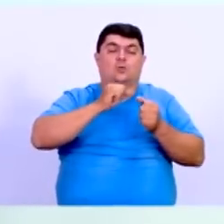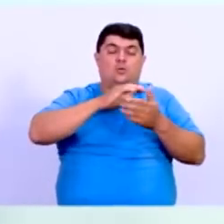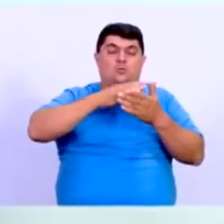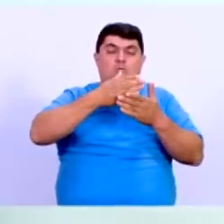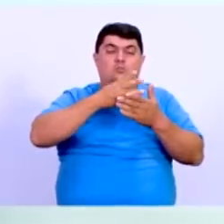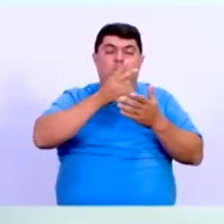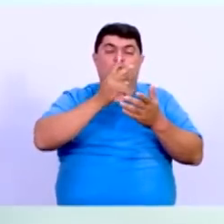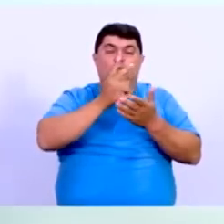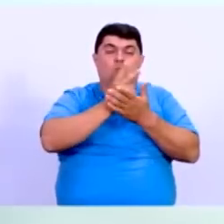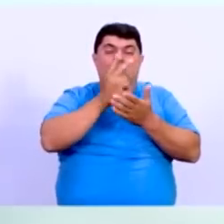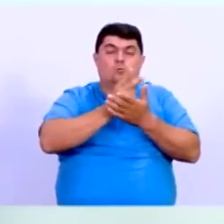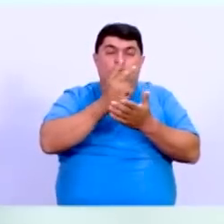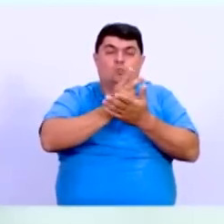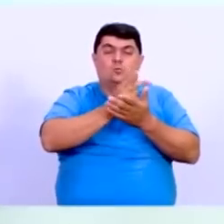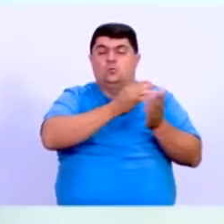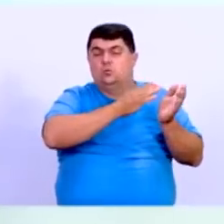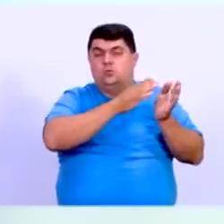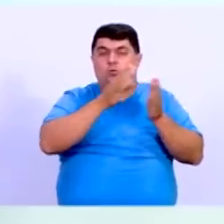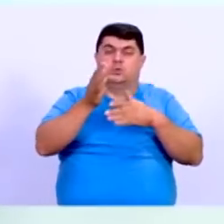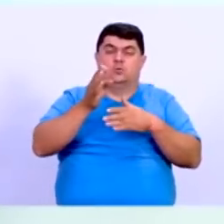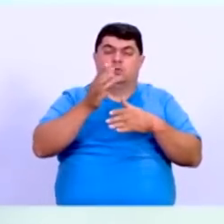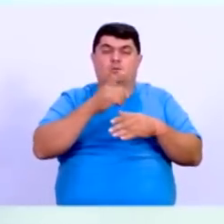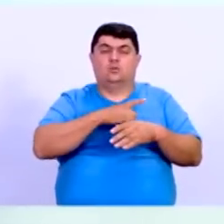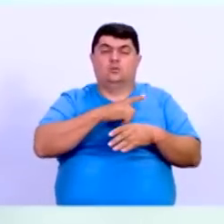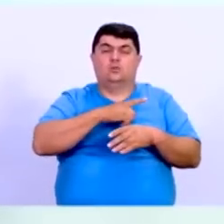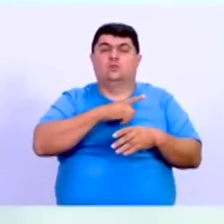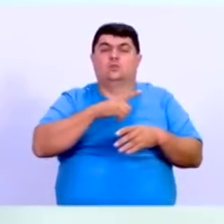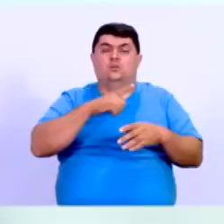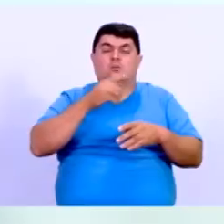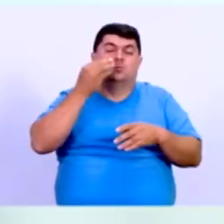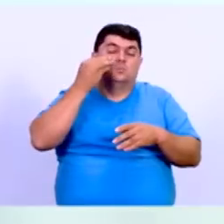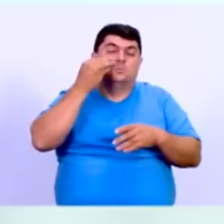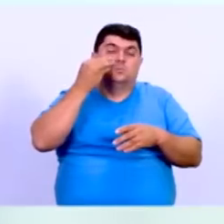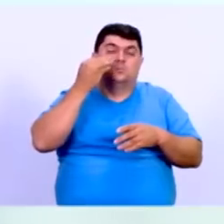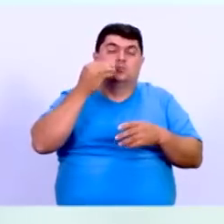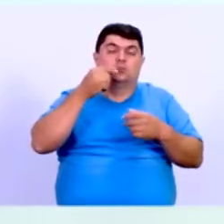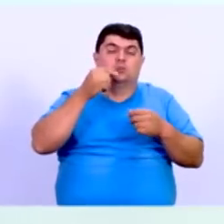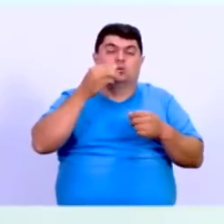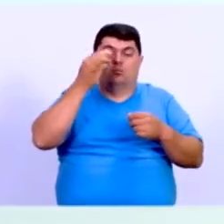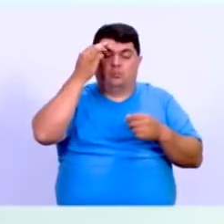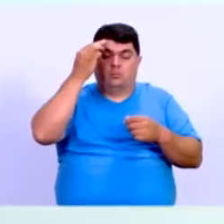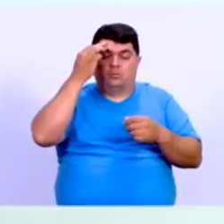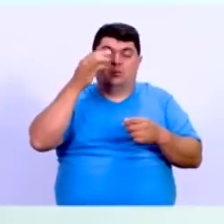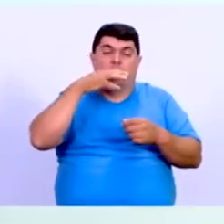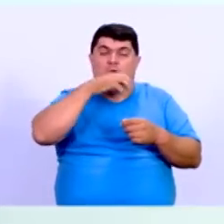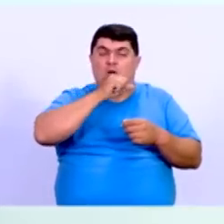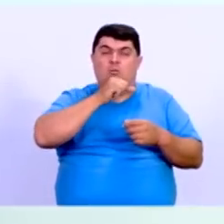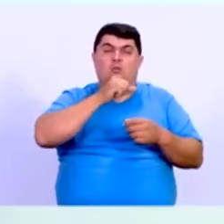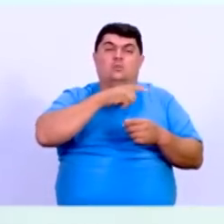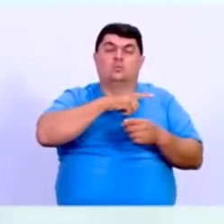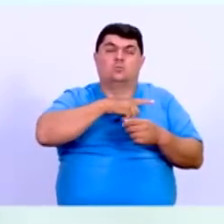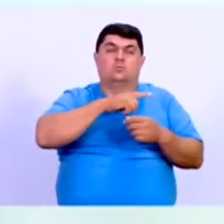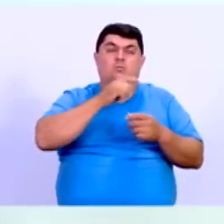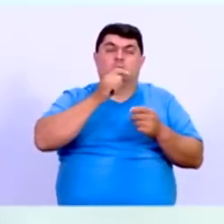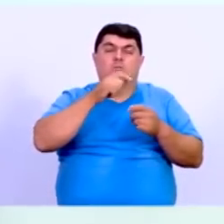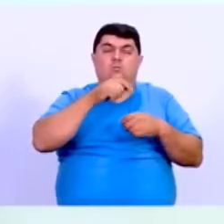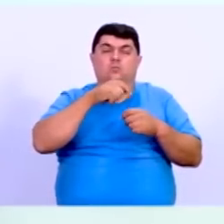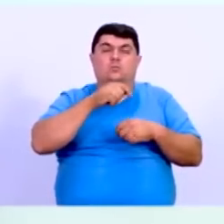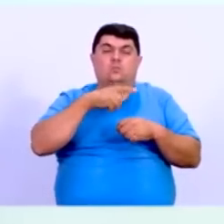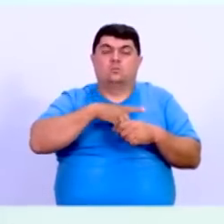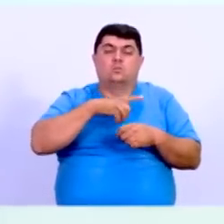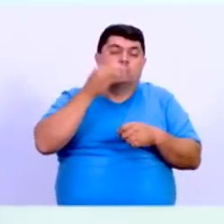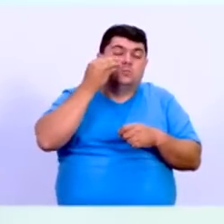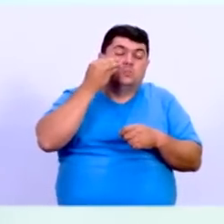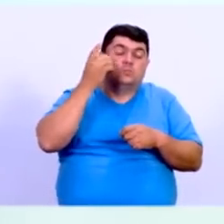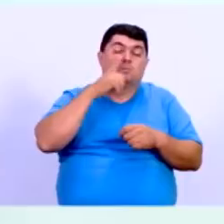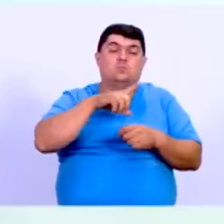24 horas e não tem problema, tá? Ele vai ter que ter o quê? Uma maior taxa de processamento, capacidade de processamento. O que significa isso? Significa